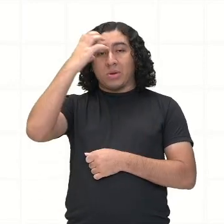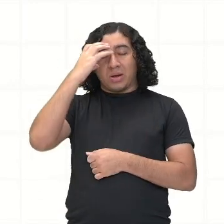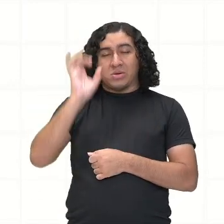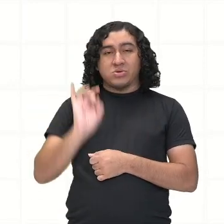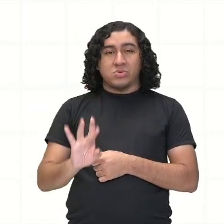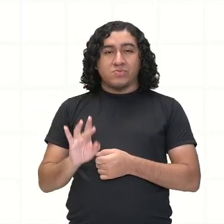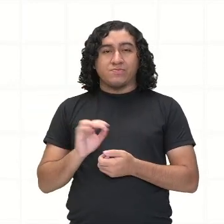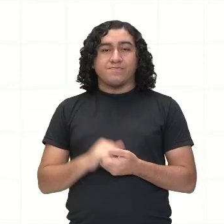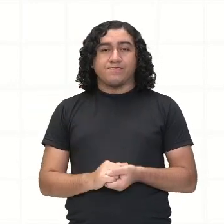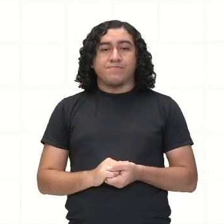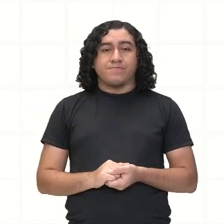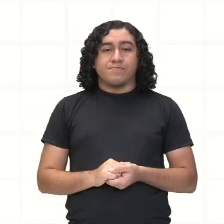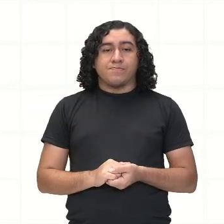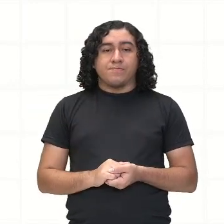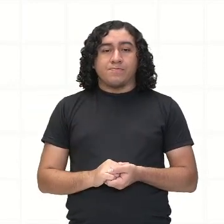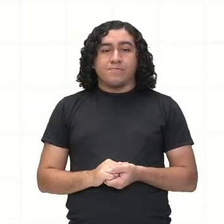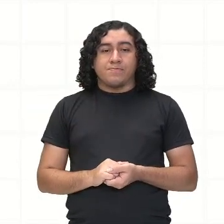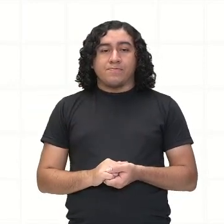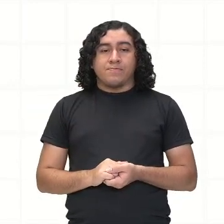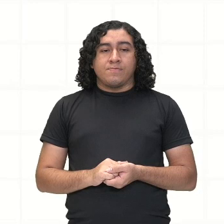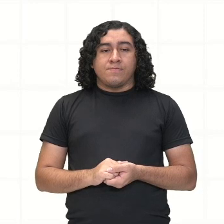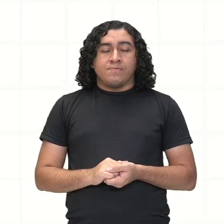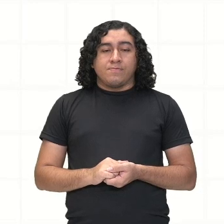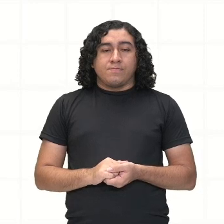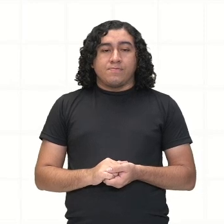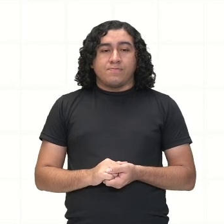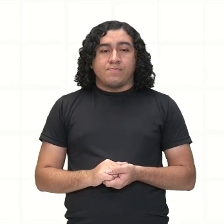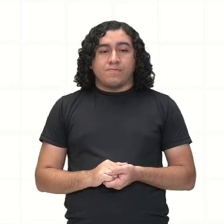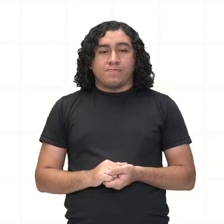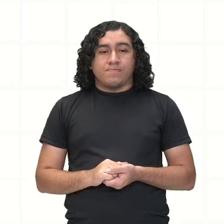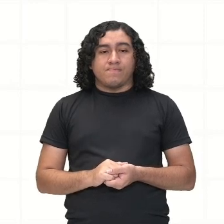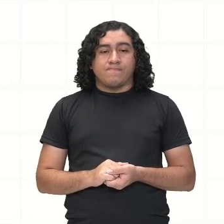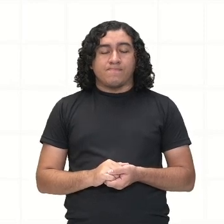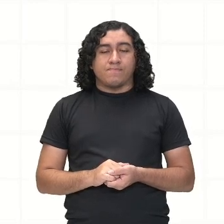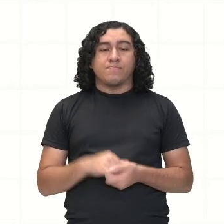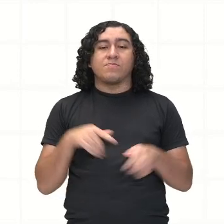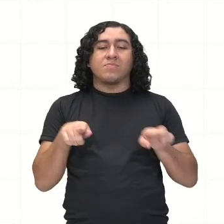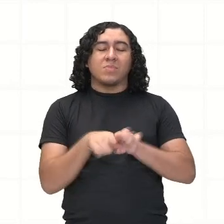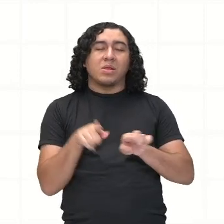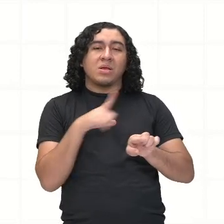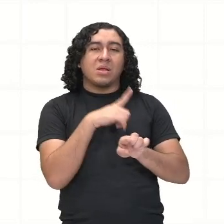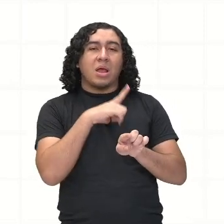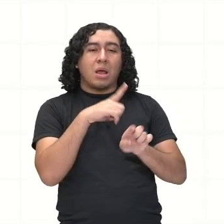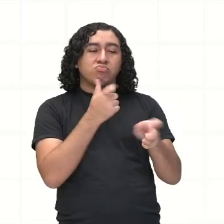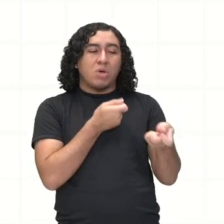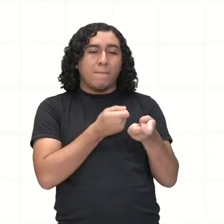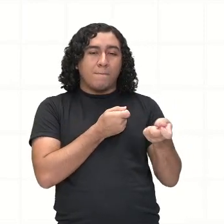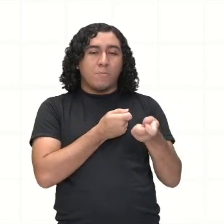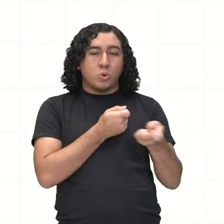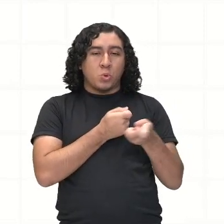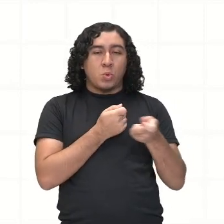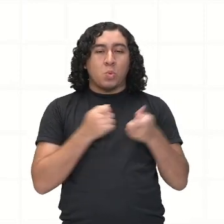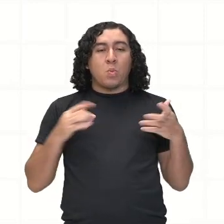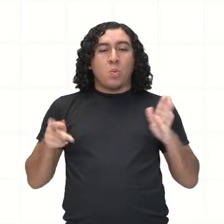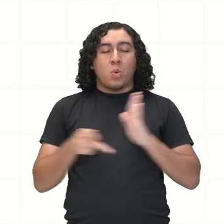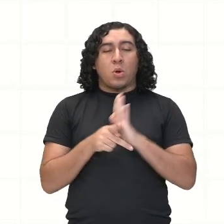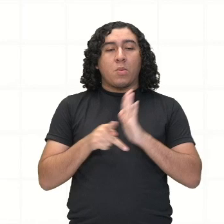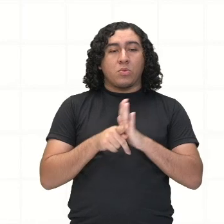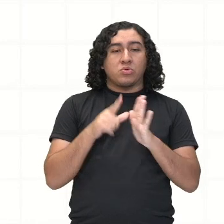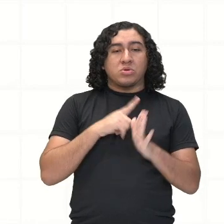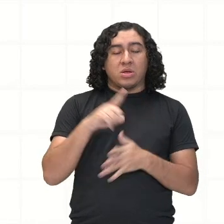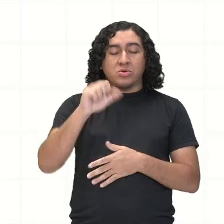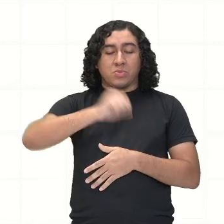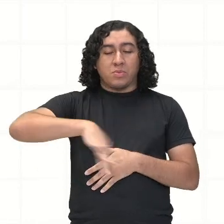rei absolutista. Vai delegar, delegação de poderes dilui a soberania de um